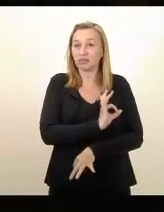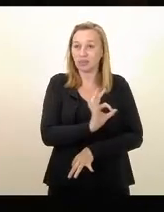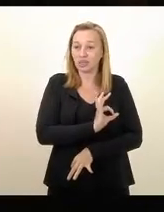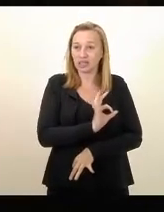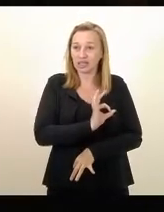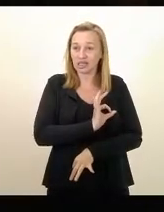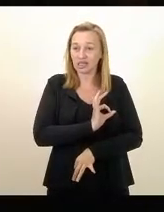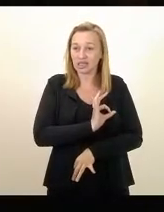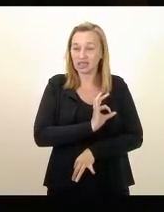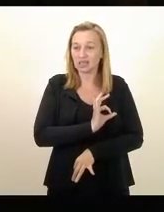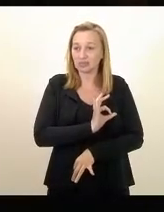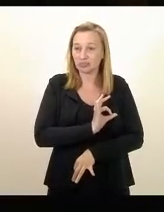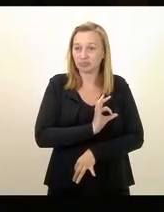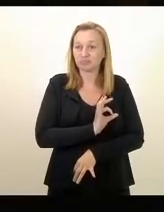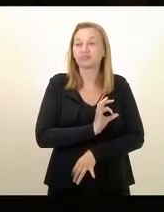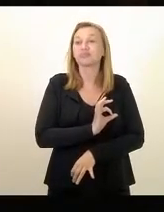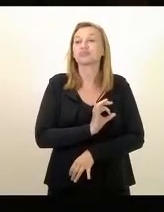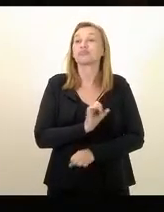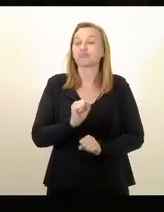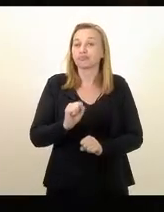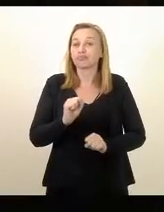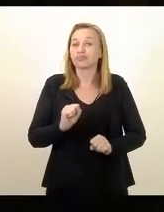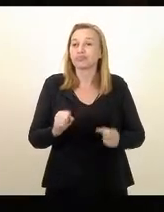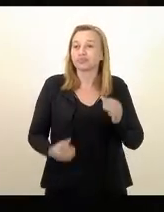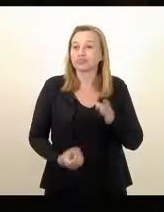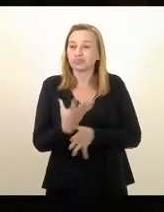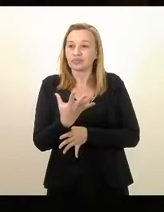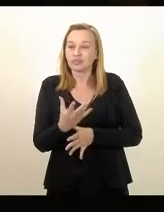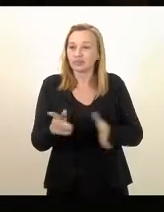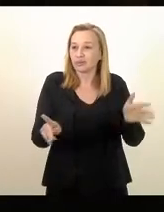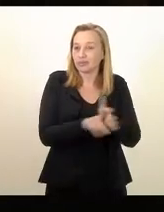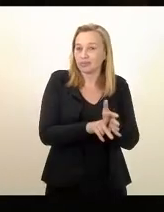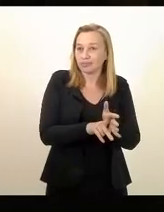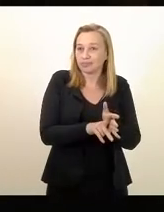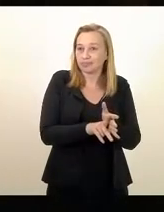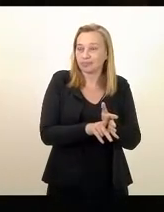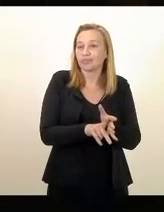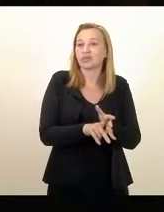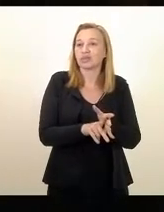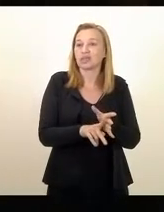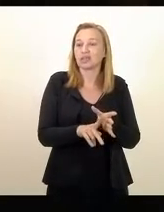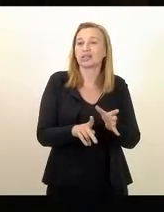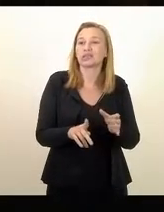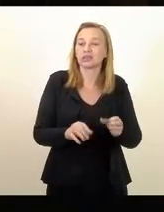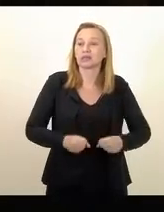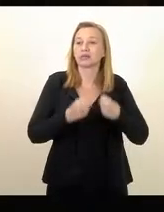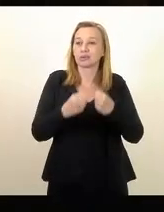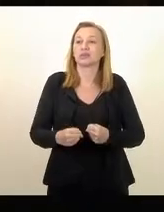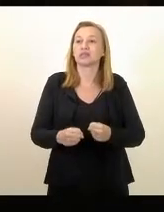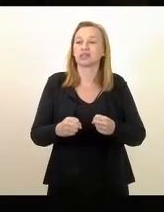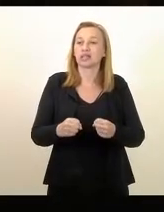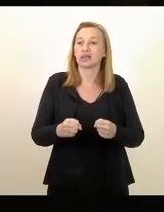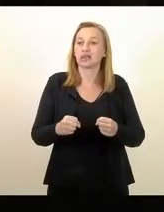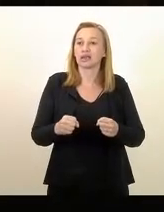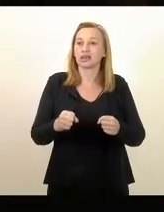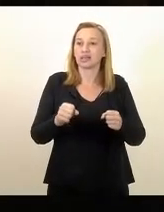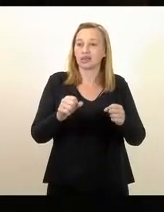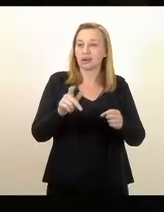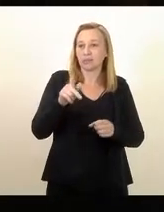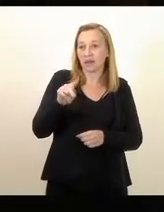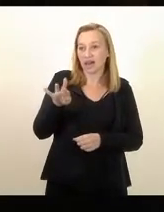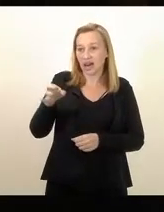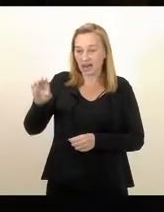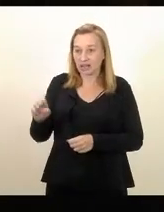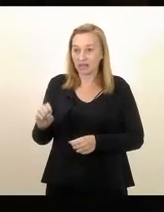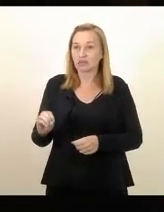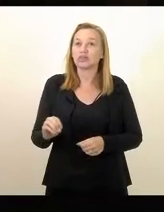no estado do Rio de Janeiro pode criar um projeto de poder paralelo tornando os governadores inclusive reféns